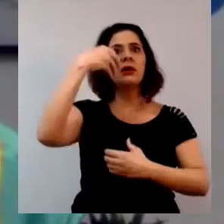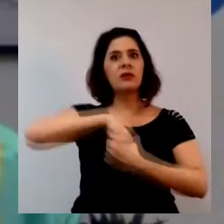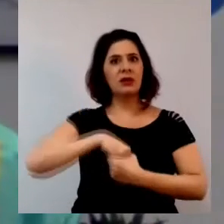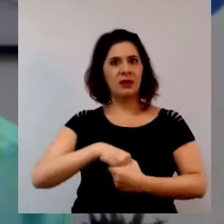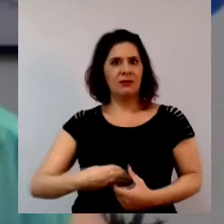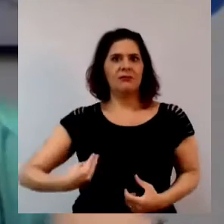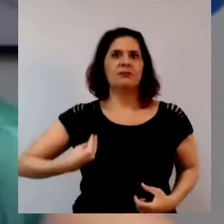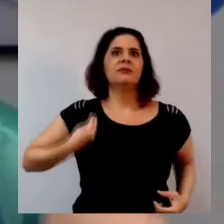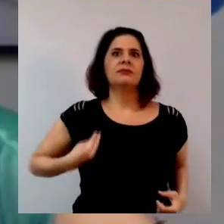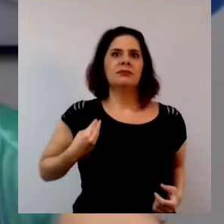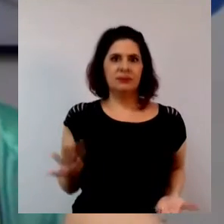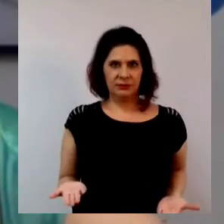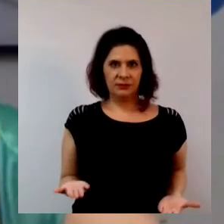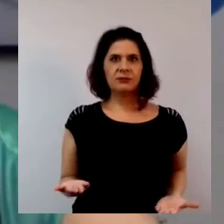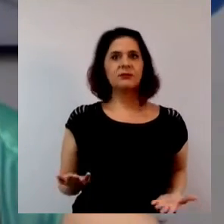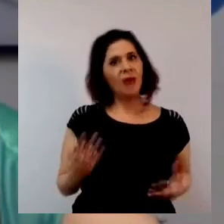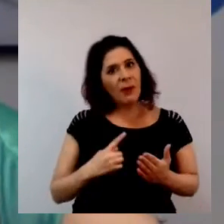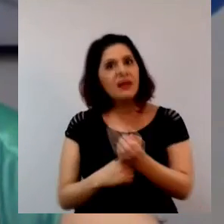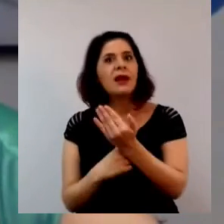aqui apenas,